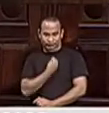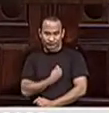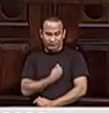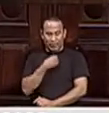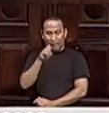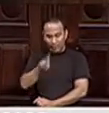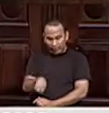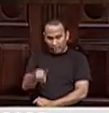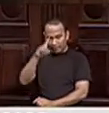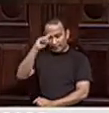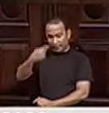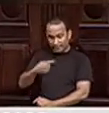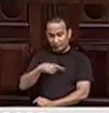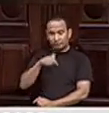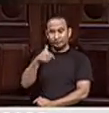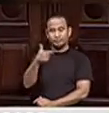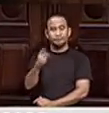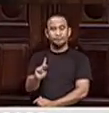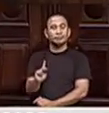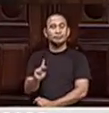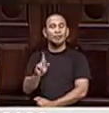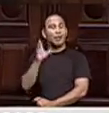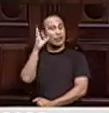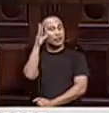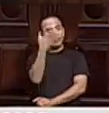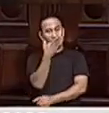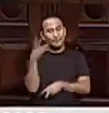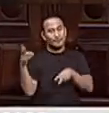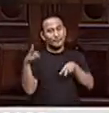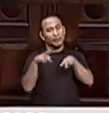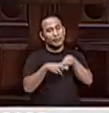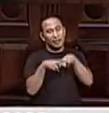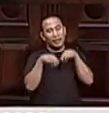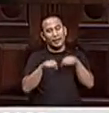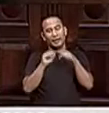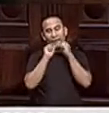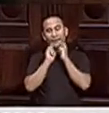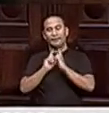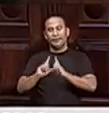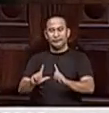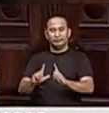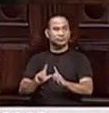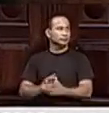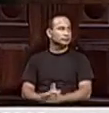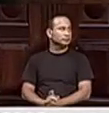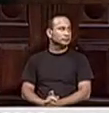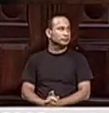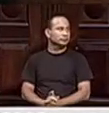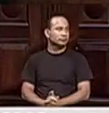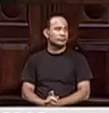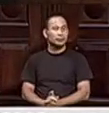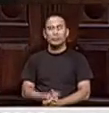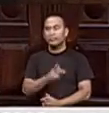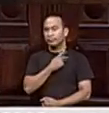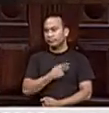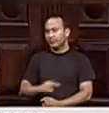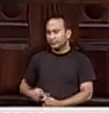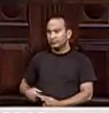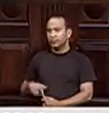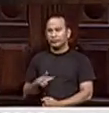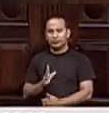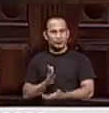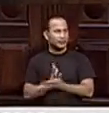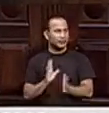dever submeter a decisão de prisão a esta casa. Para concluir, por favor. Então, senhor presidente, estou